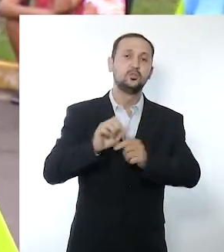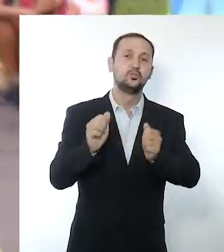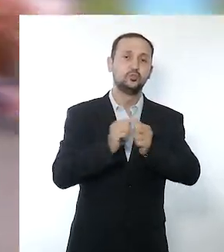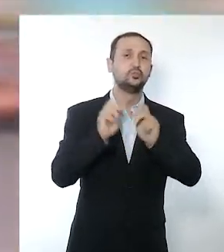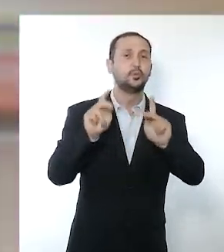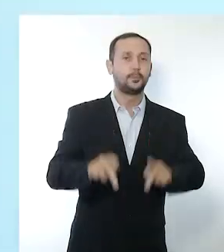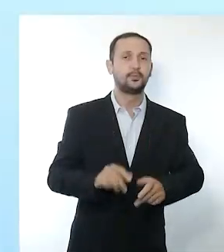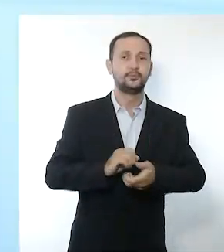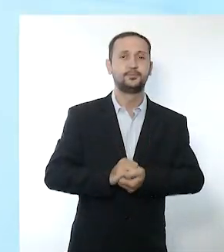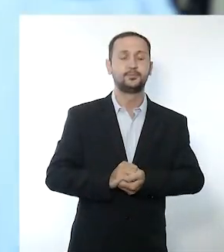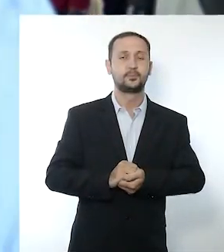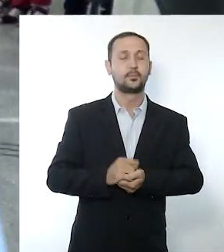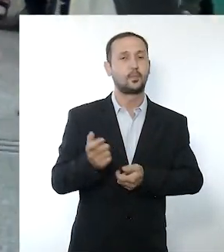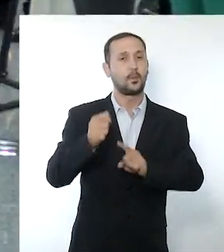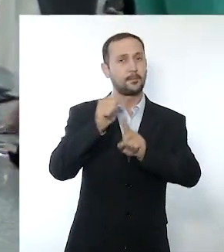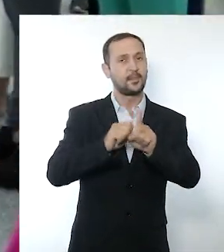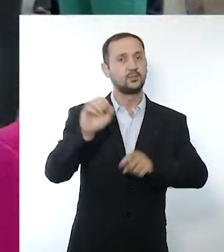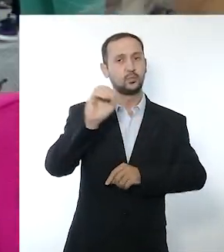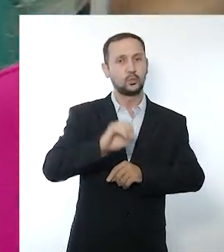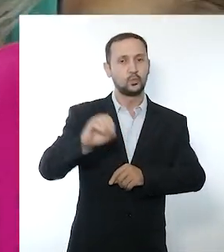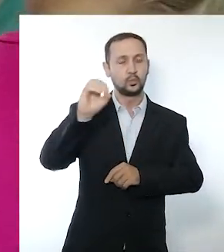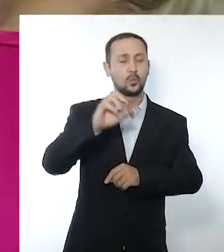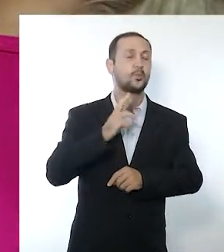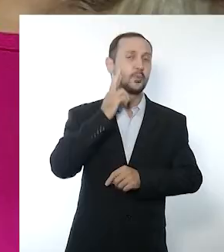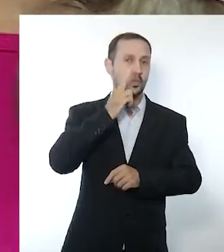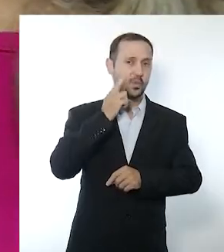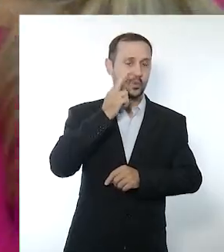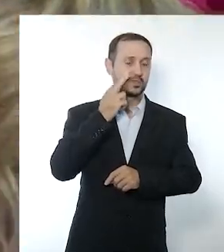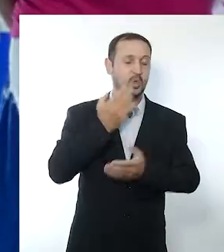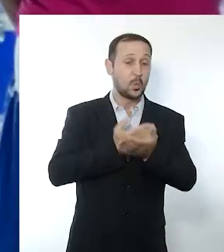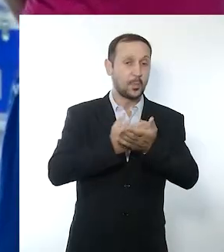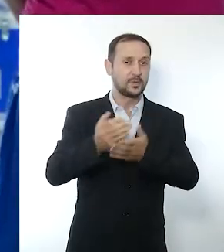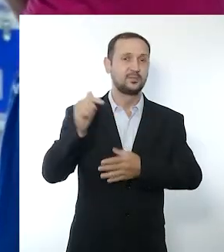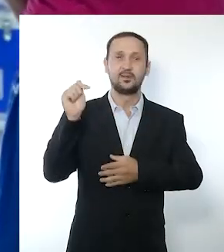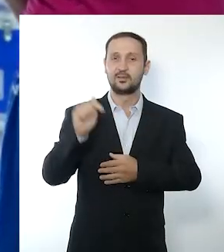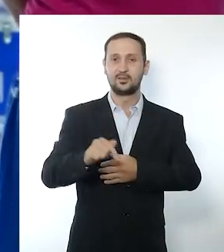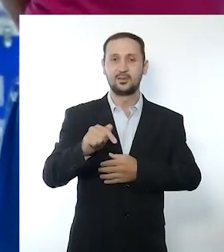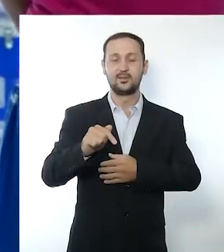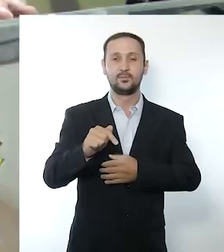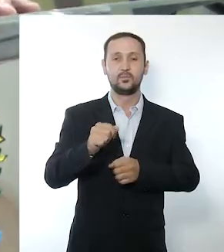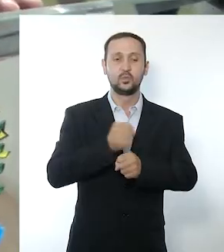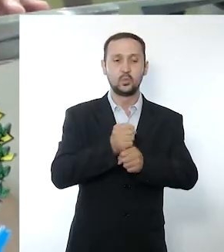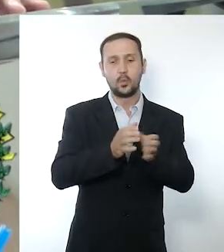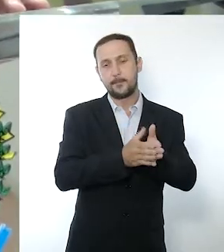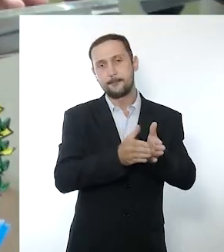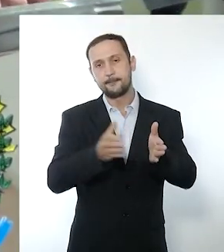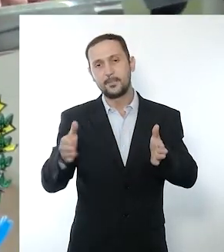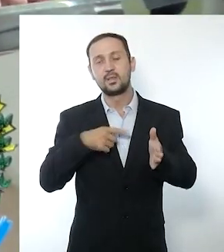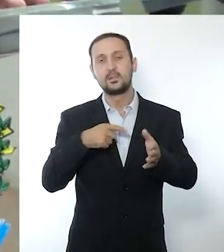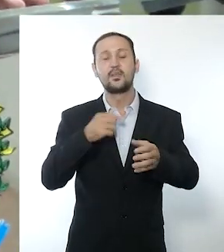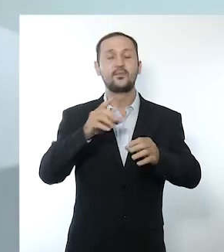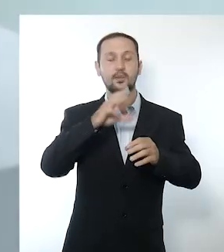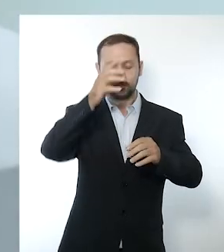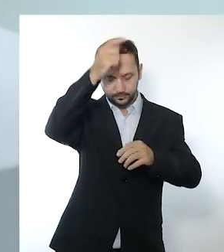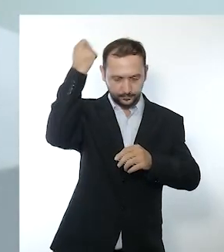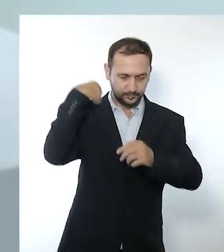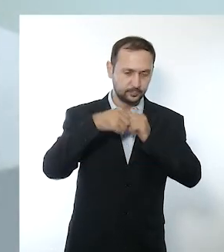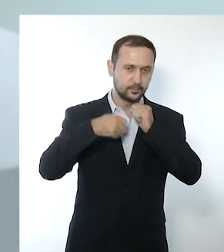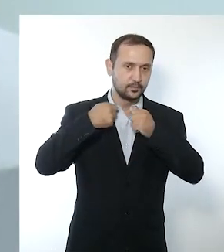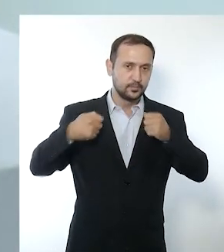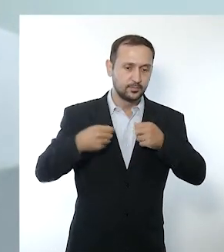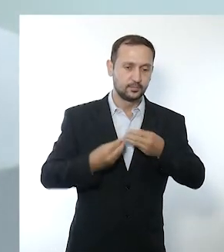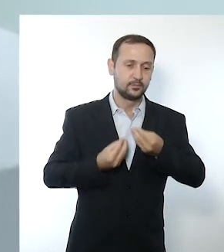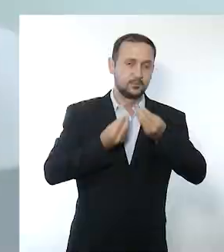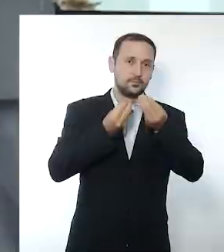com a população. O Outubro Rosa foi abraçado pela Casa, que ao longo de todo o mês arrecadou lenços